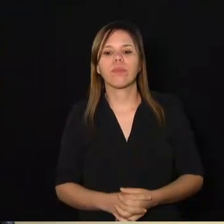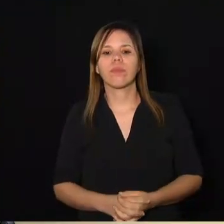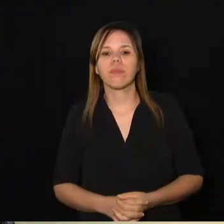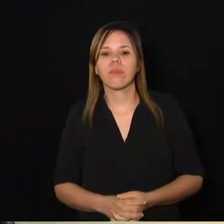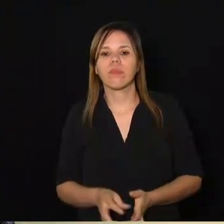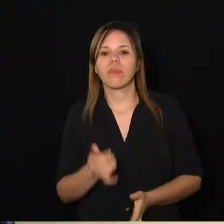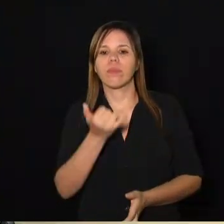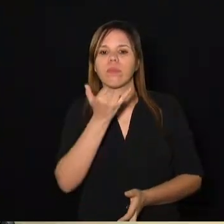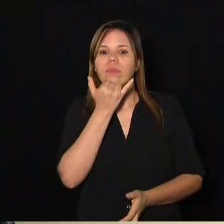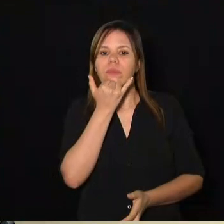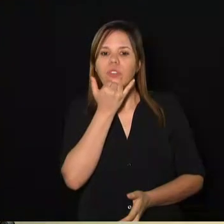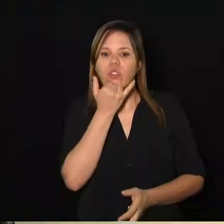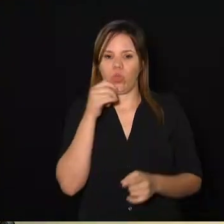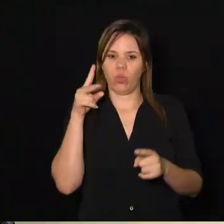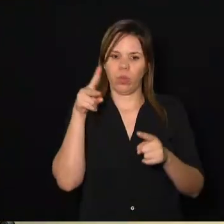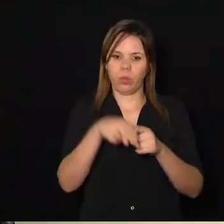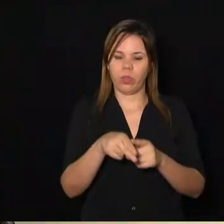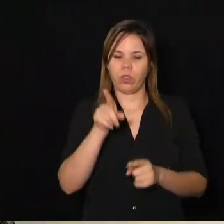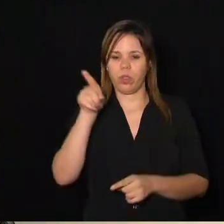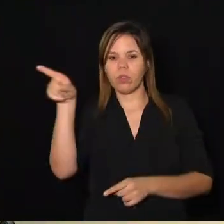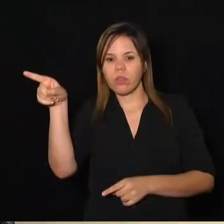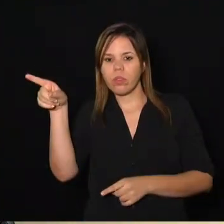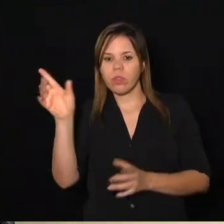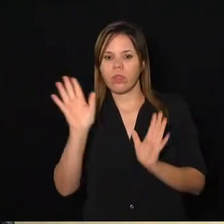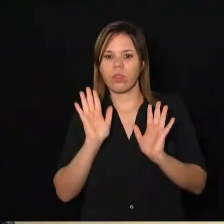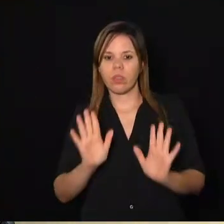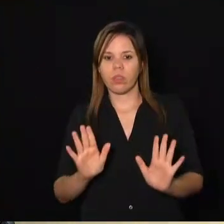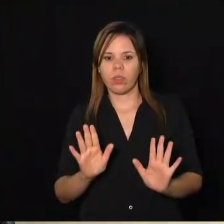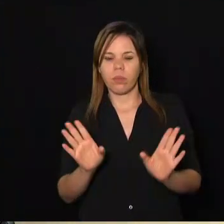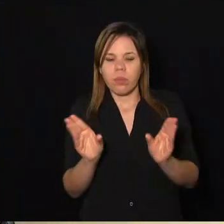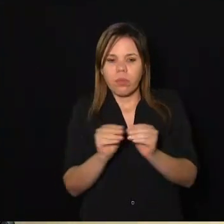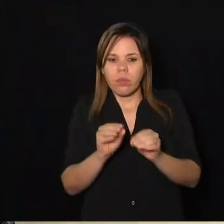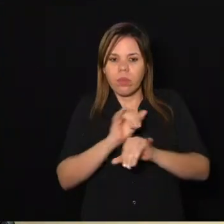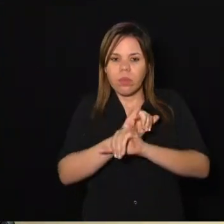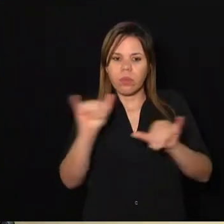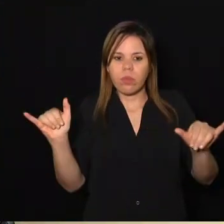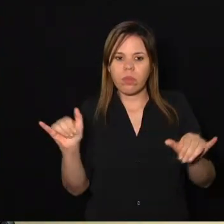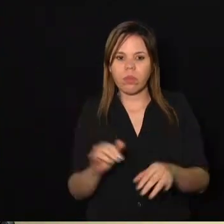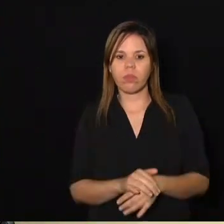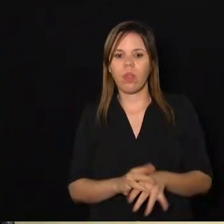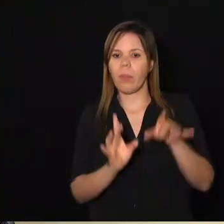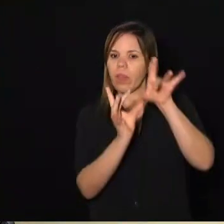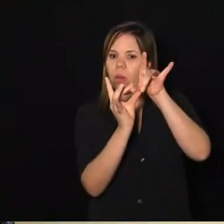desculpe interromper o senhor que é isso até para poder dar mais coerência